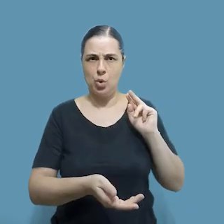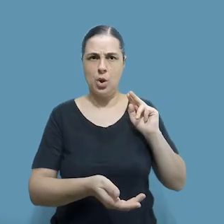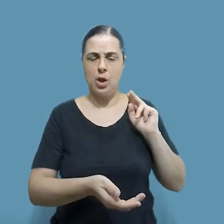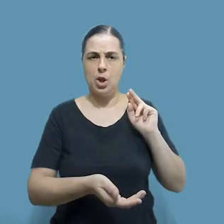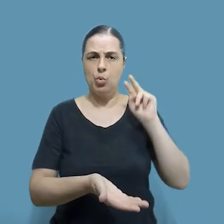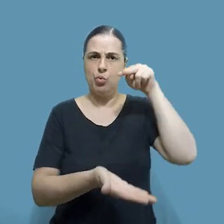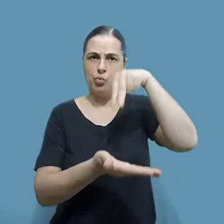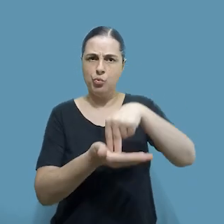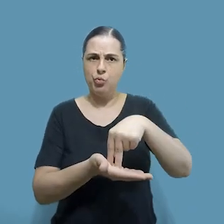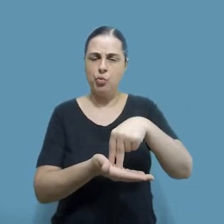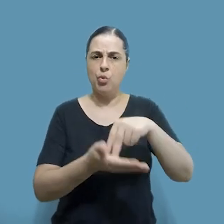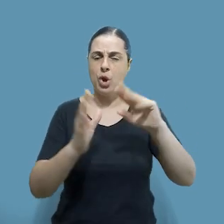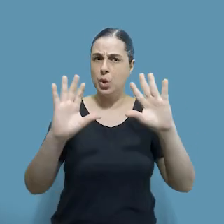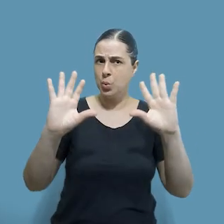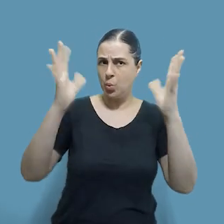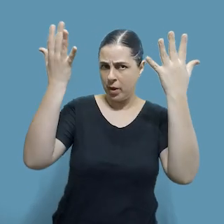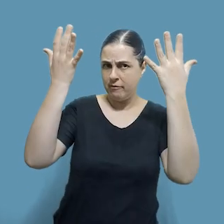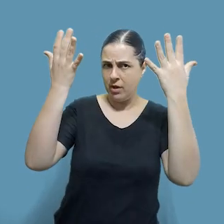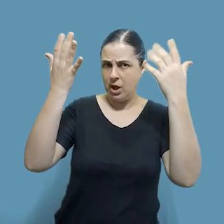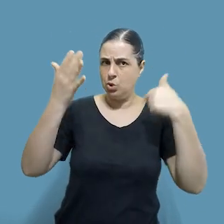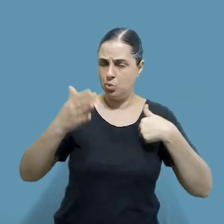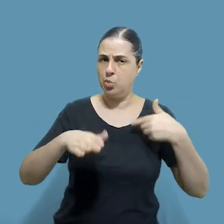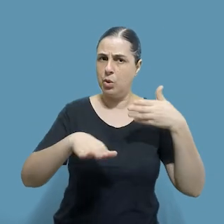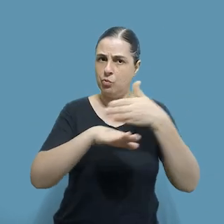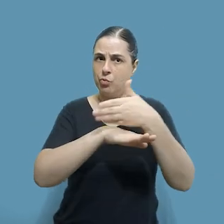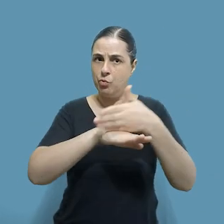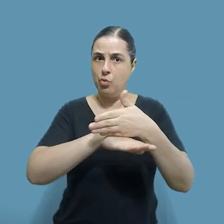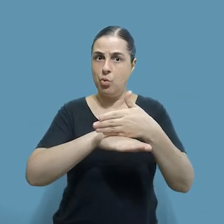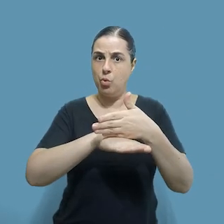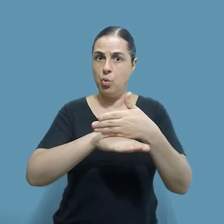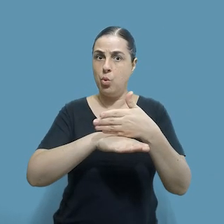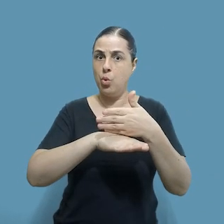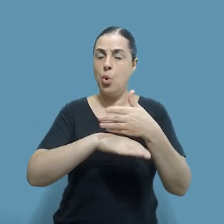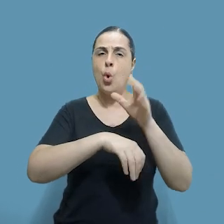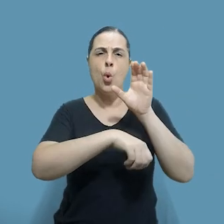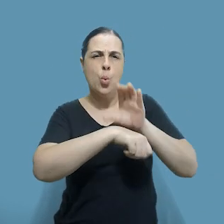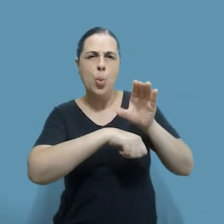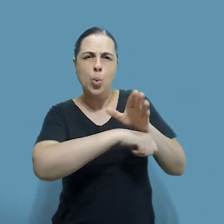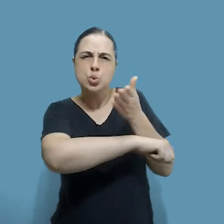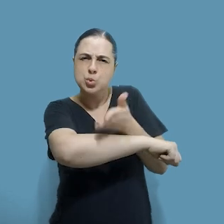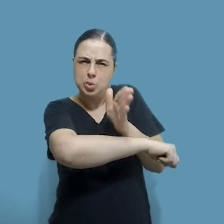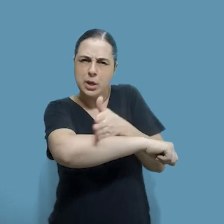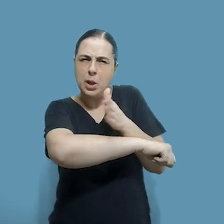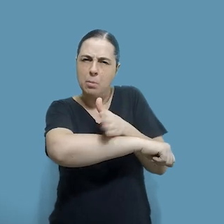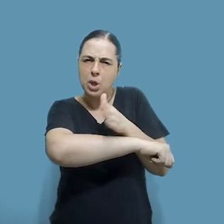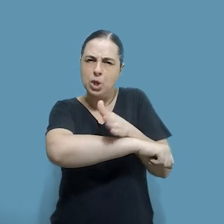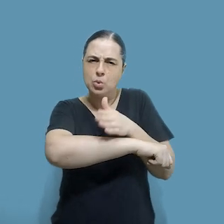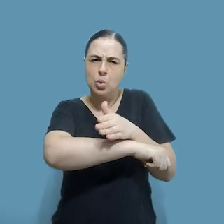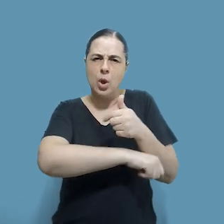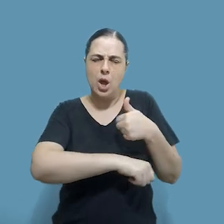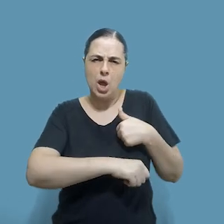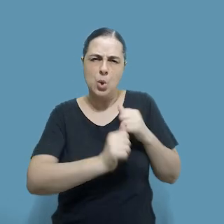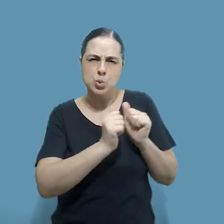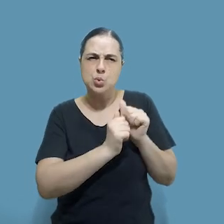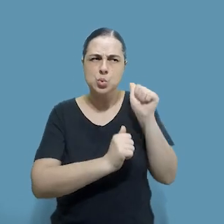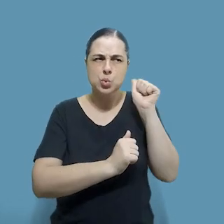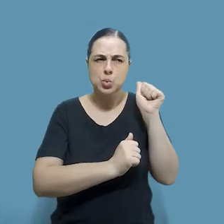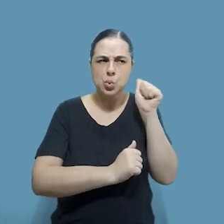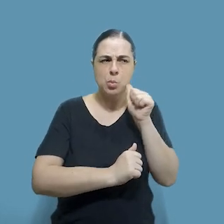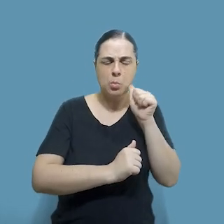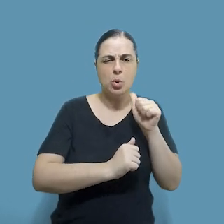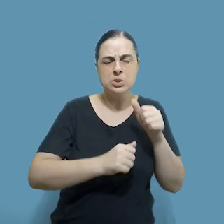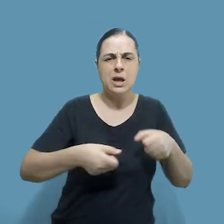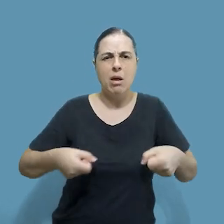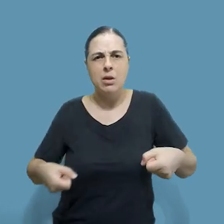que era para fazer o treinamento, eu e outro consultor, a gente chegou de sacola, enfim, um monte de